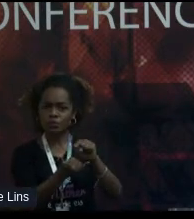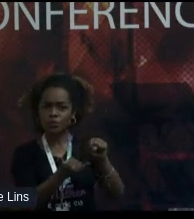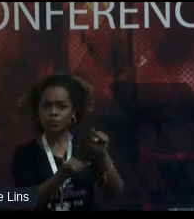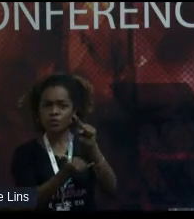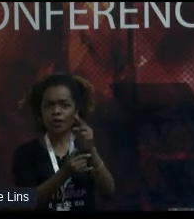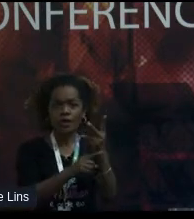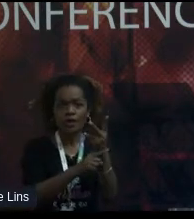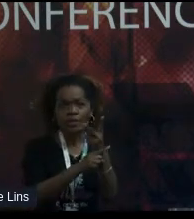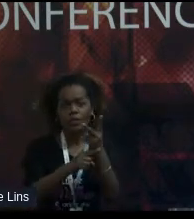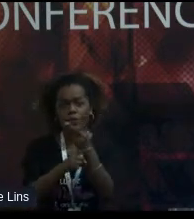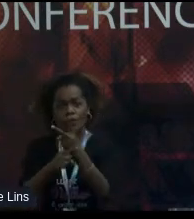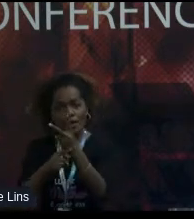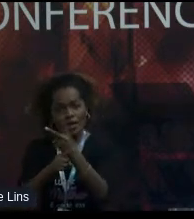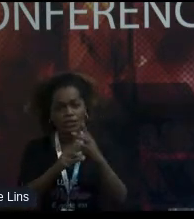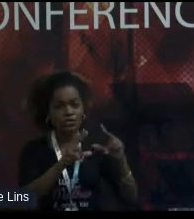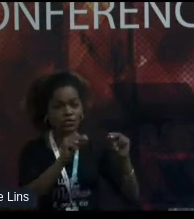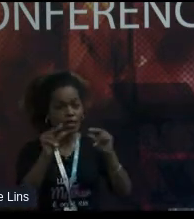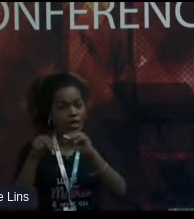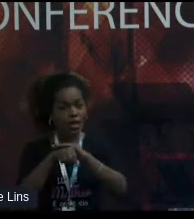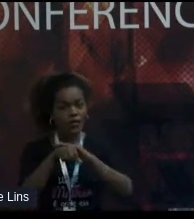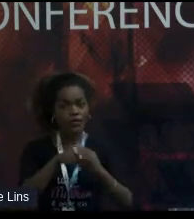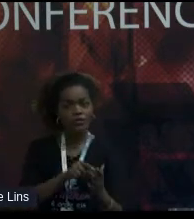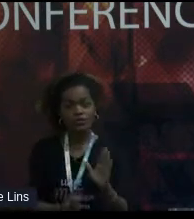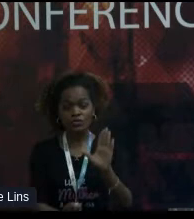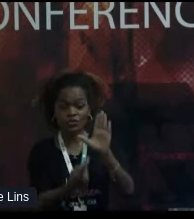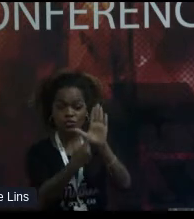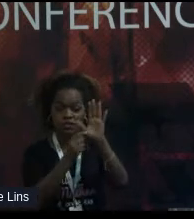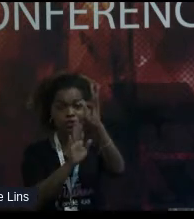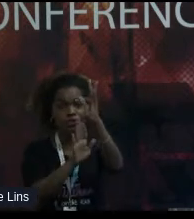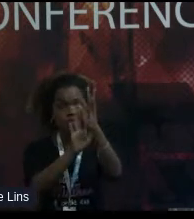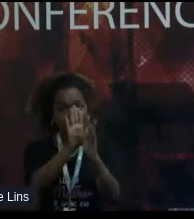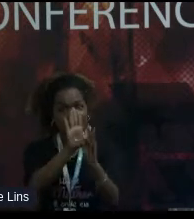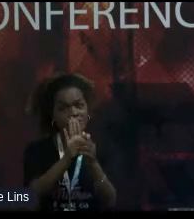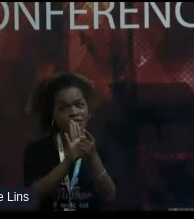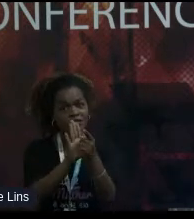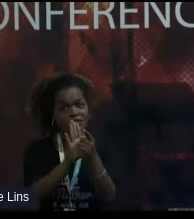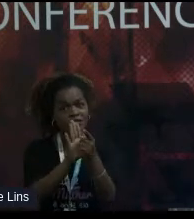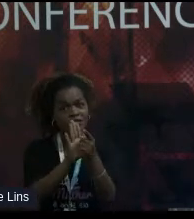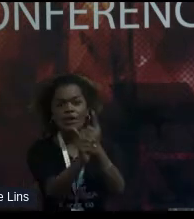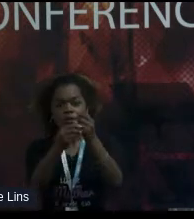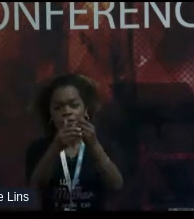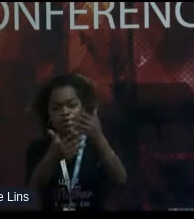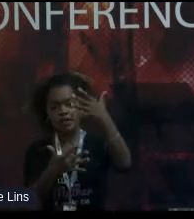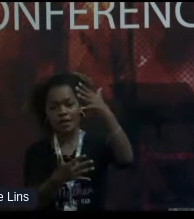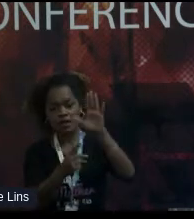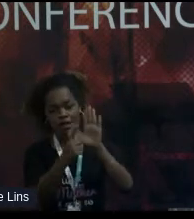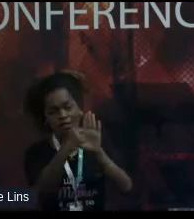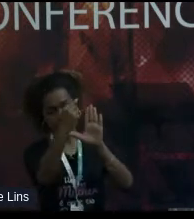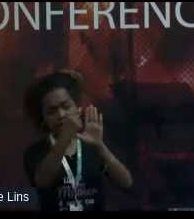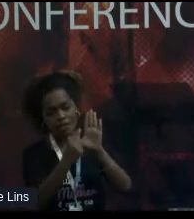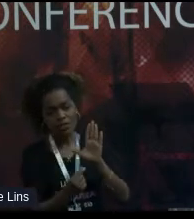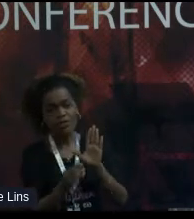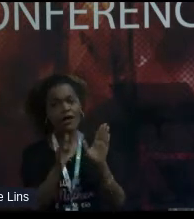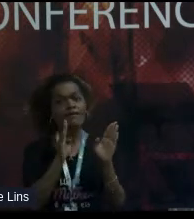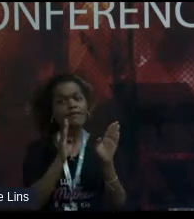Procurar diálogo. Digite o texto que deseja encontrar. Edição selecionado